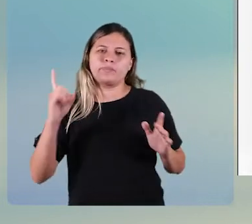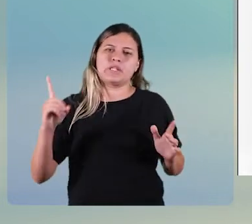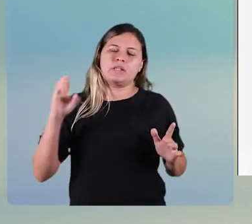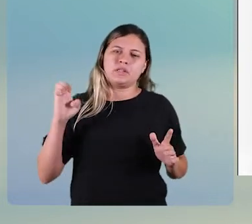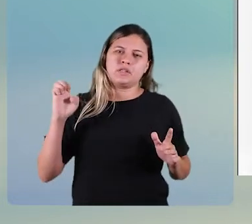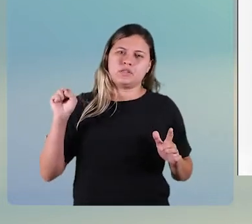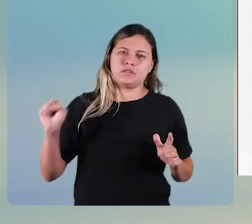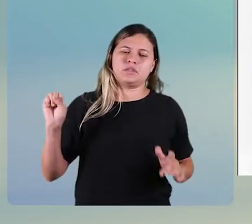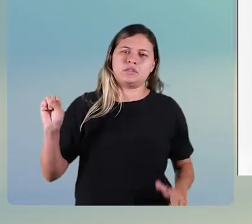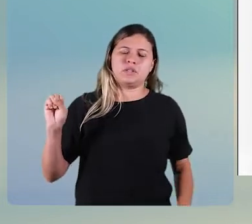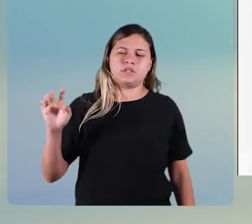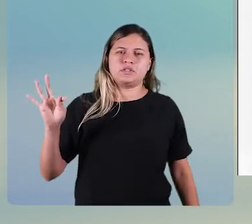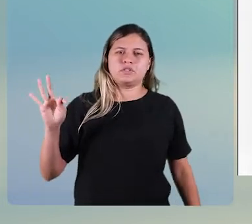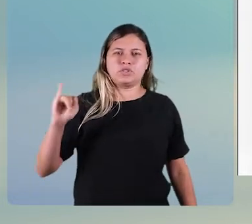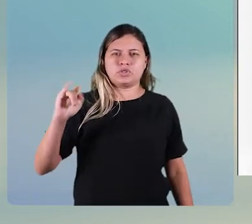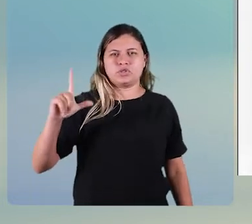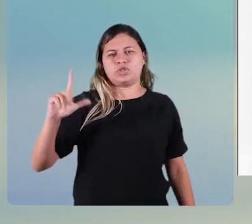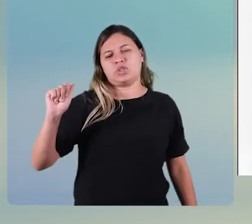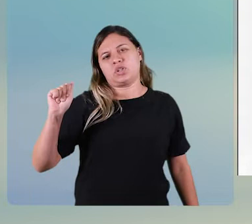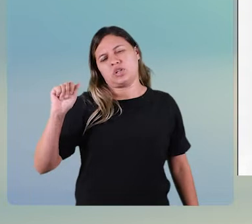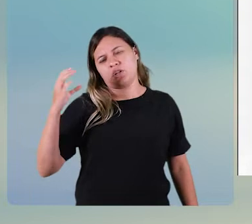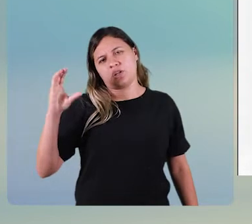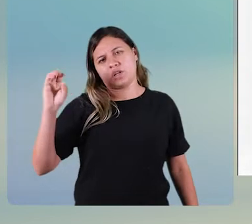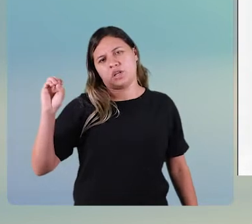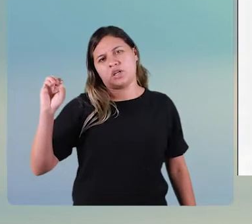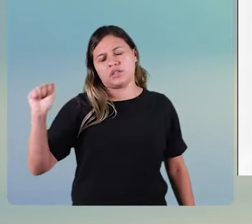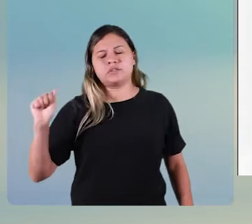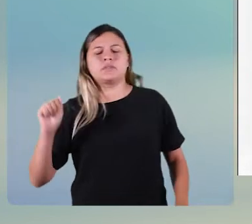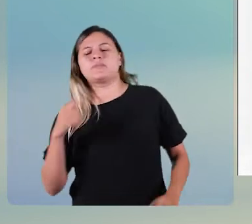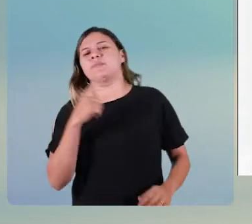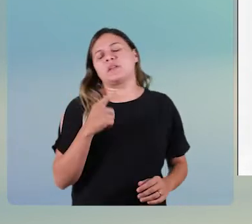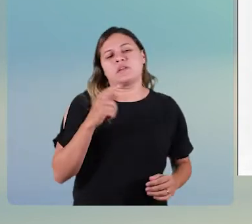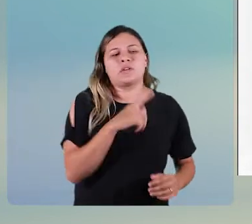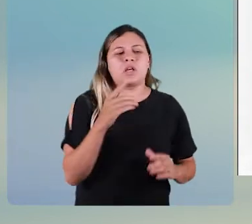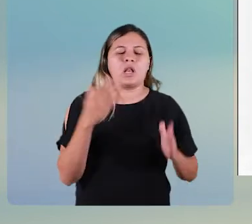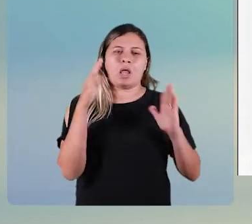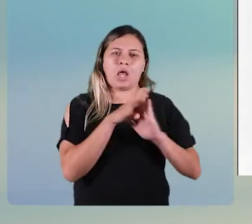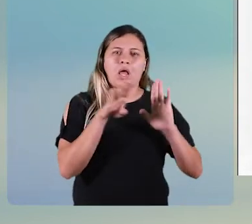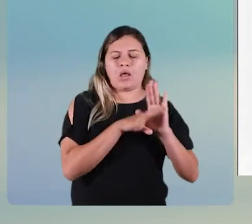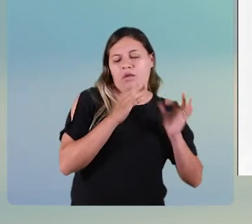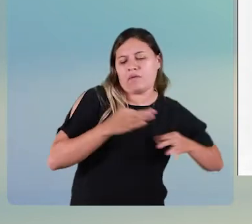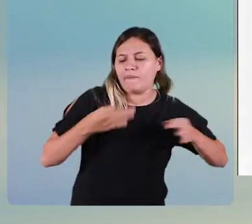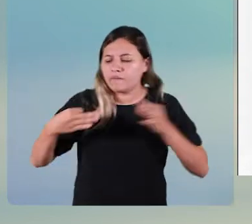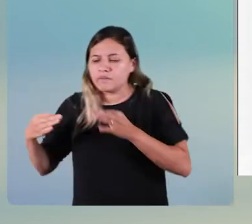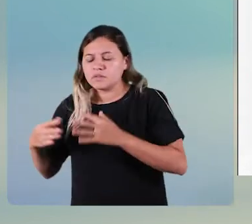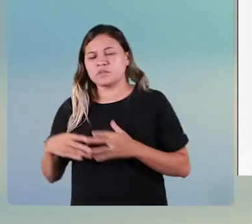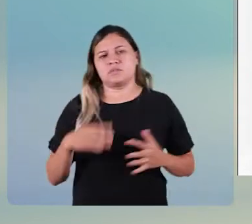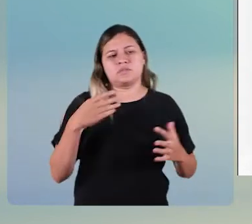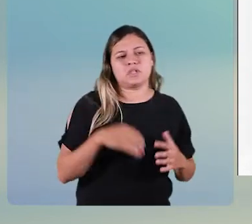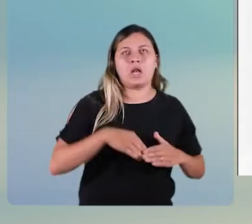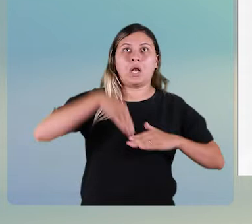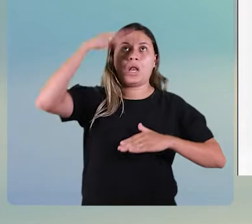Onde, por diferença de ponto de ebulição e de massa, né, molecular, essas frações vão se separando. Então, lá em